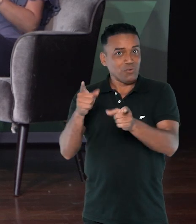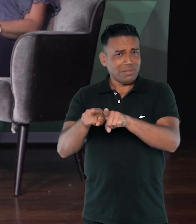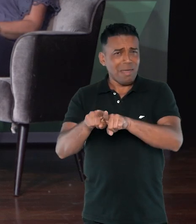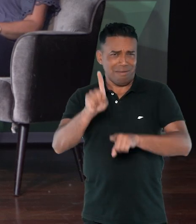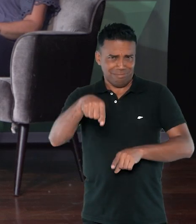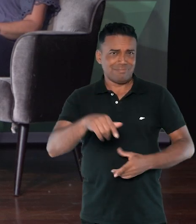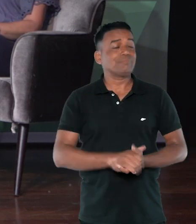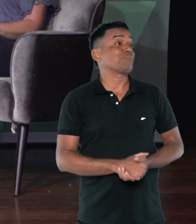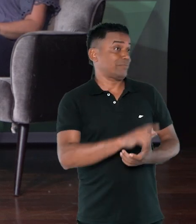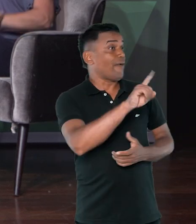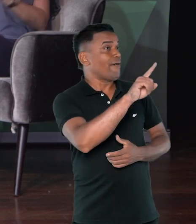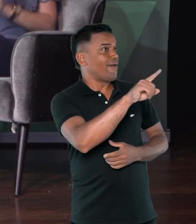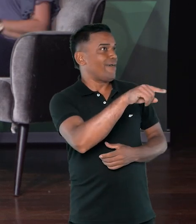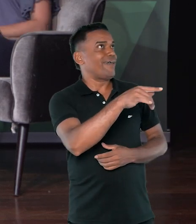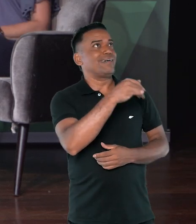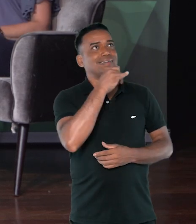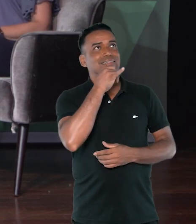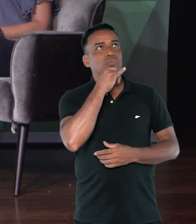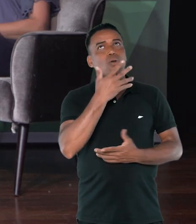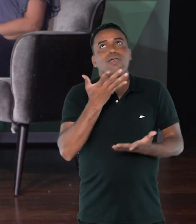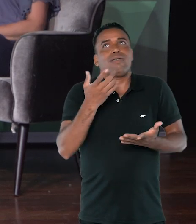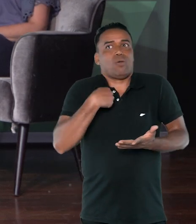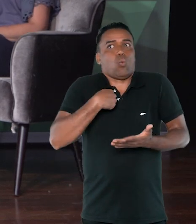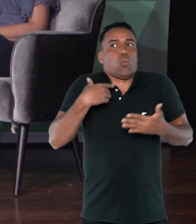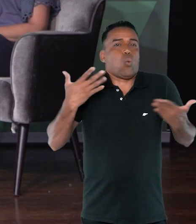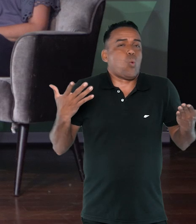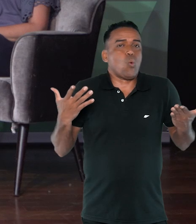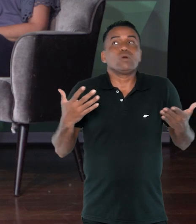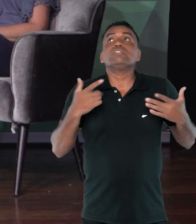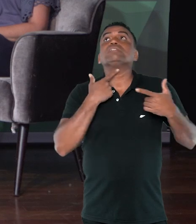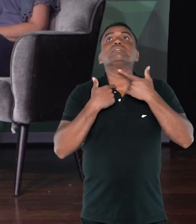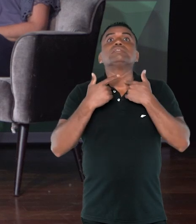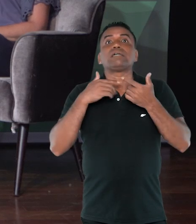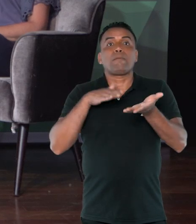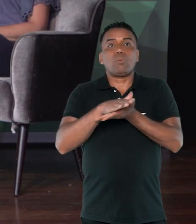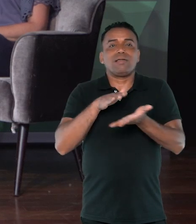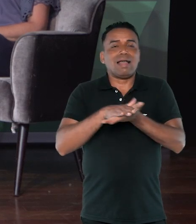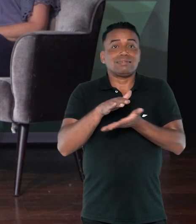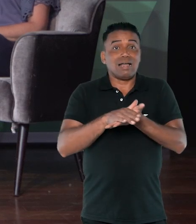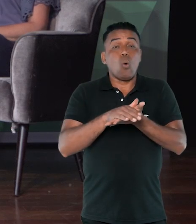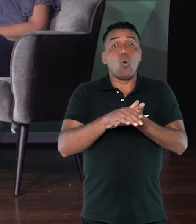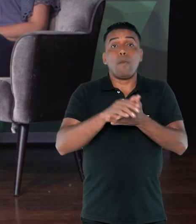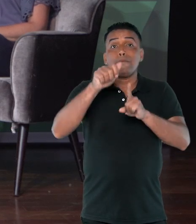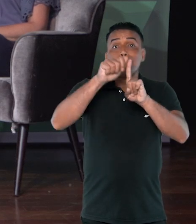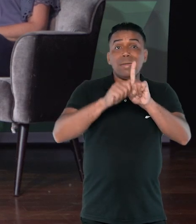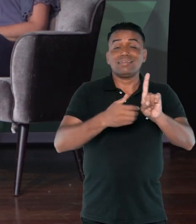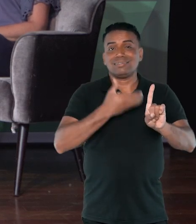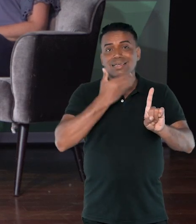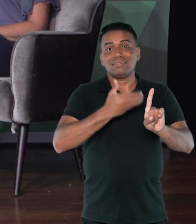lançar ainda em dezembro, que o Joubert falou que era possível, eu falei, então vamos fechar esse ano, que foi, né, foi um ano